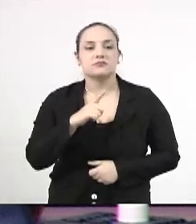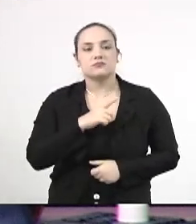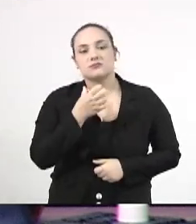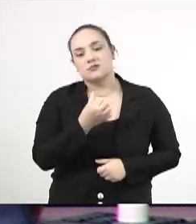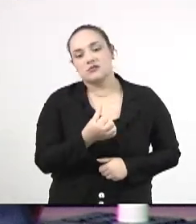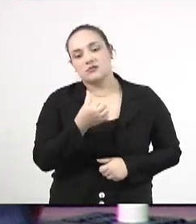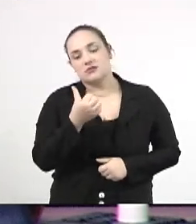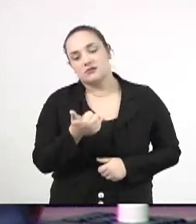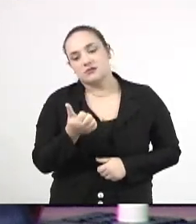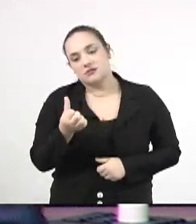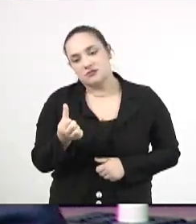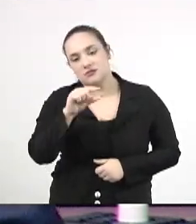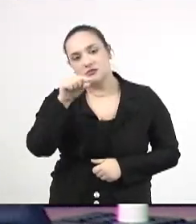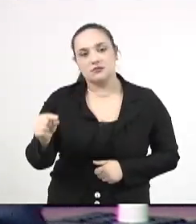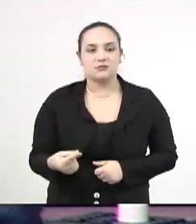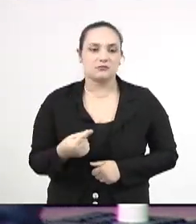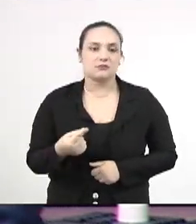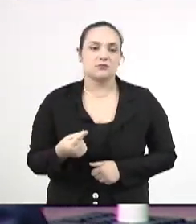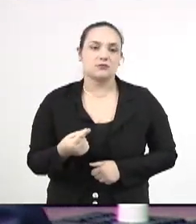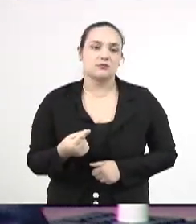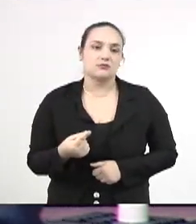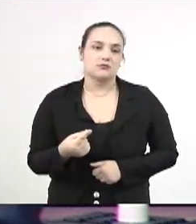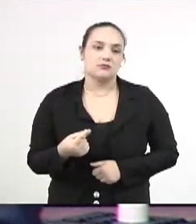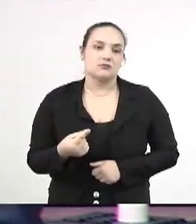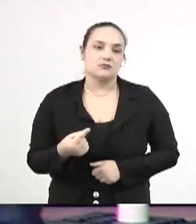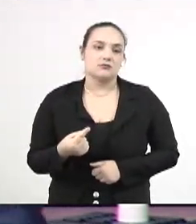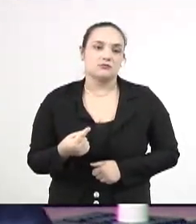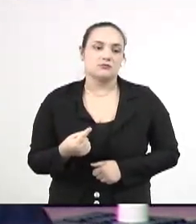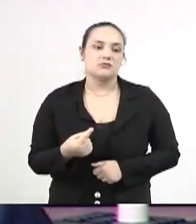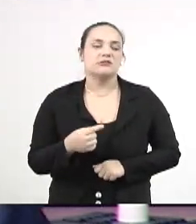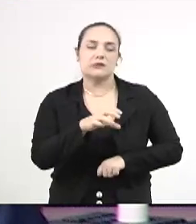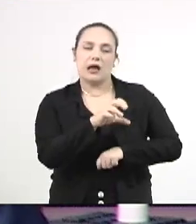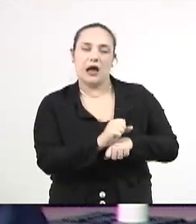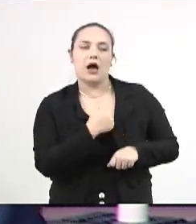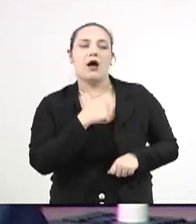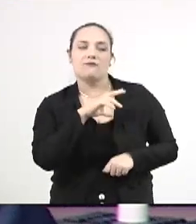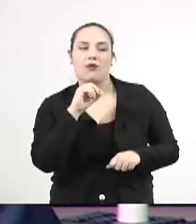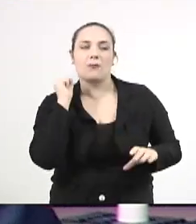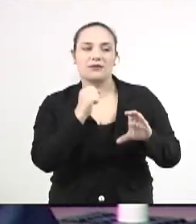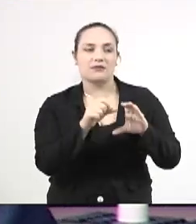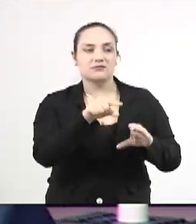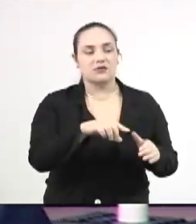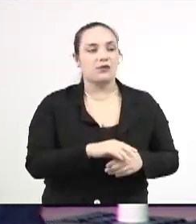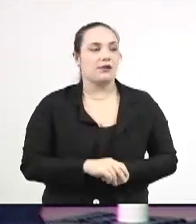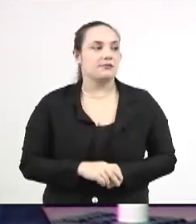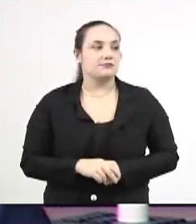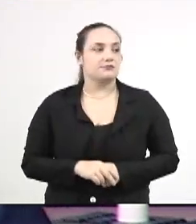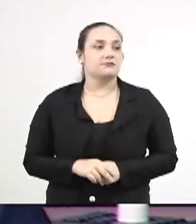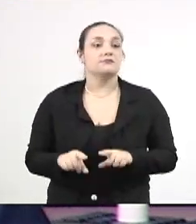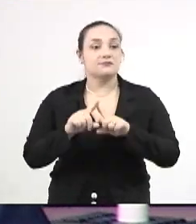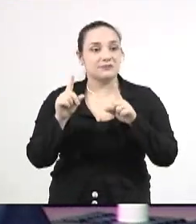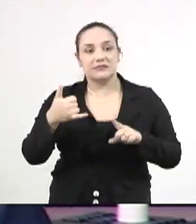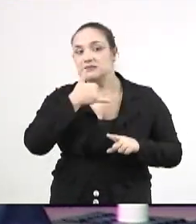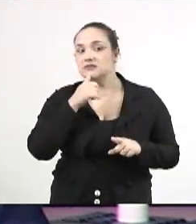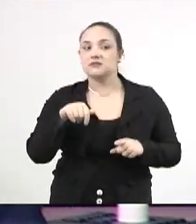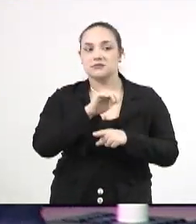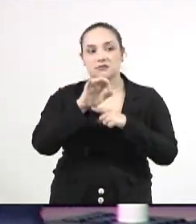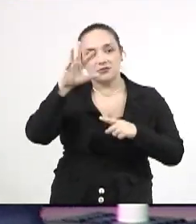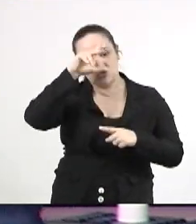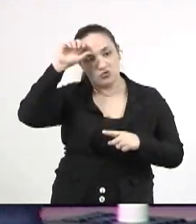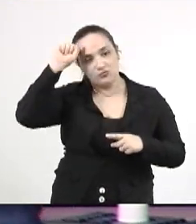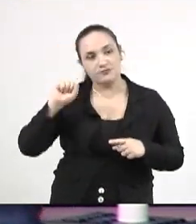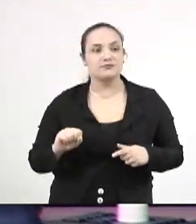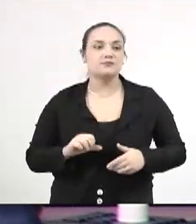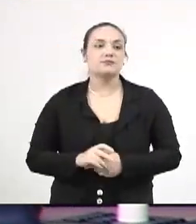616 mil casos de ameaça contra as mulheres. Infelizmente, Mato Grosso do Sul